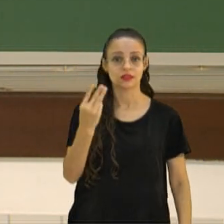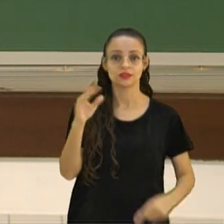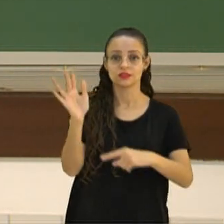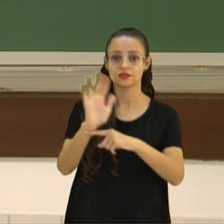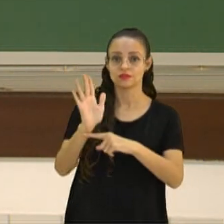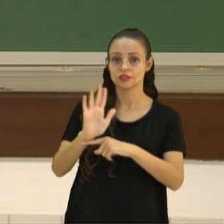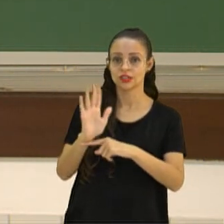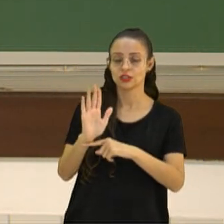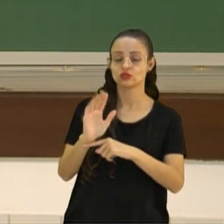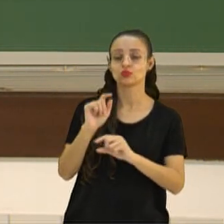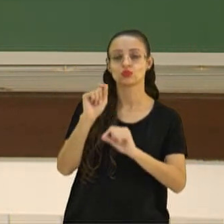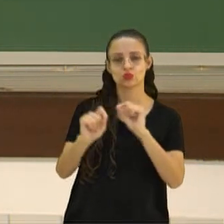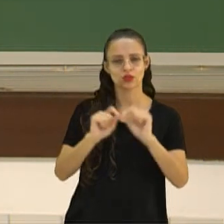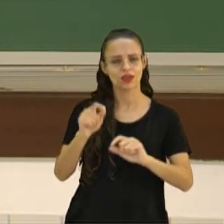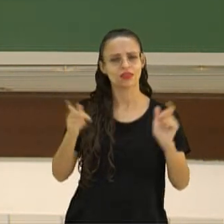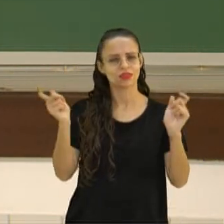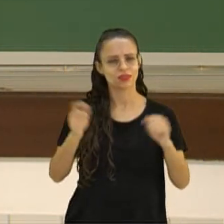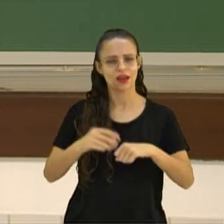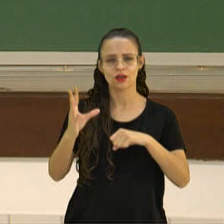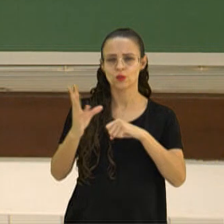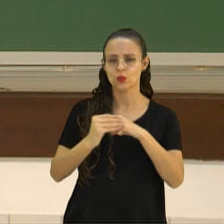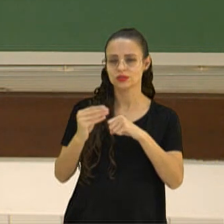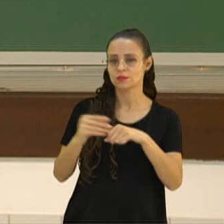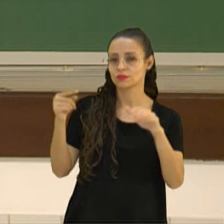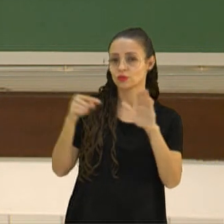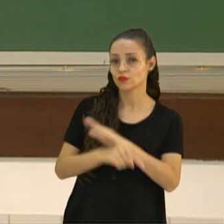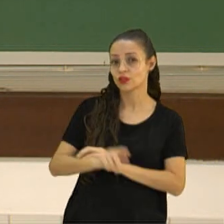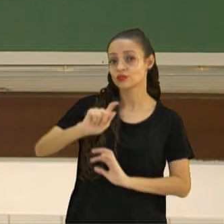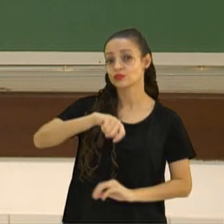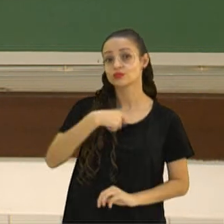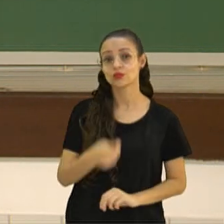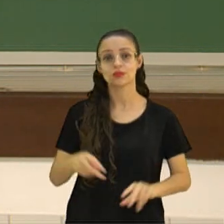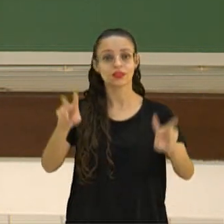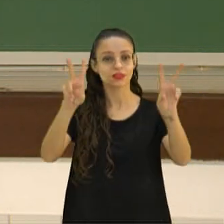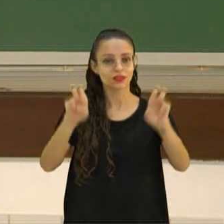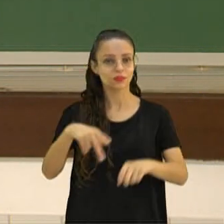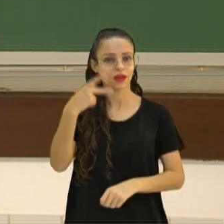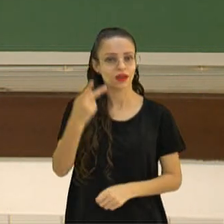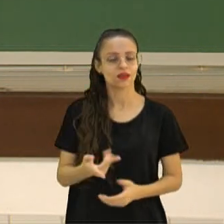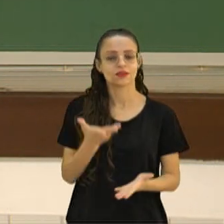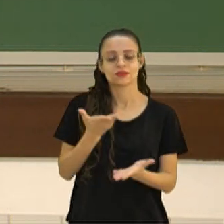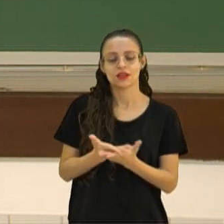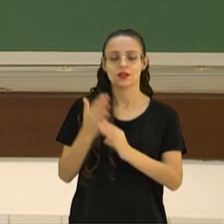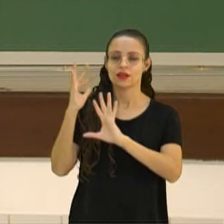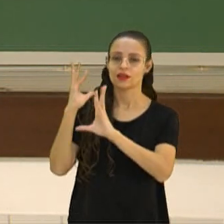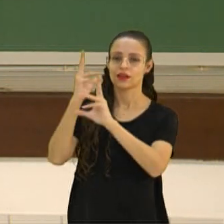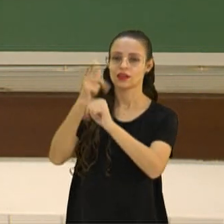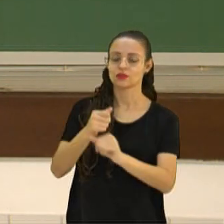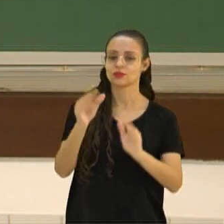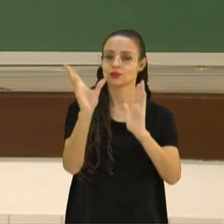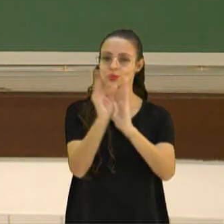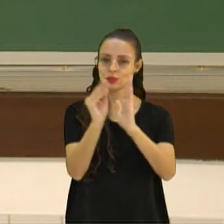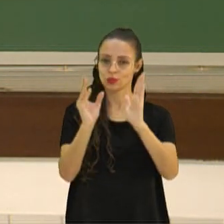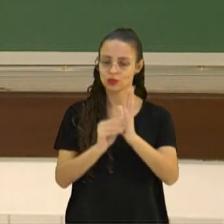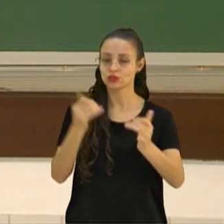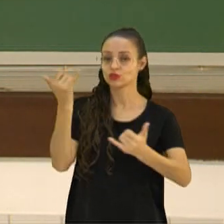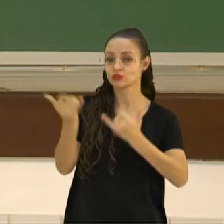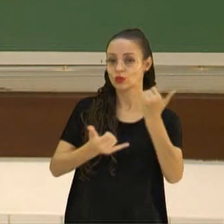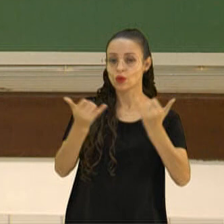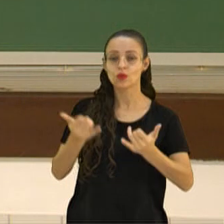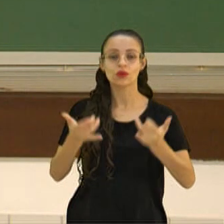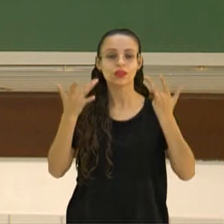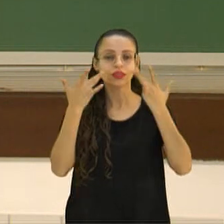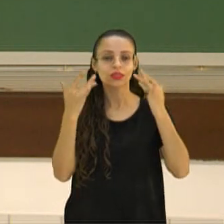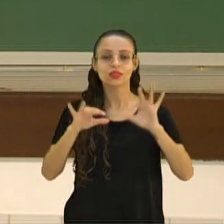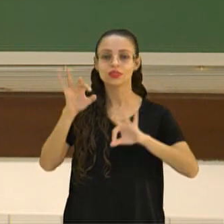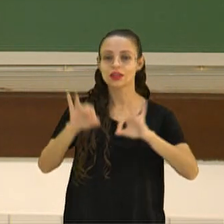estar aprofundando ainda mais o conhecimento sobre a temática da aula de hoje, em que retomamos os conteúdos dos jogos dramáticos, né?